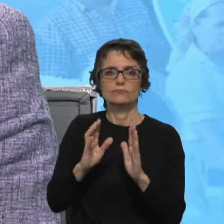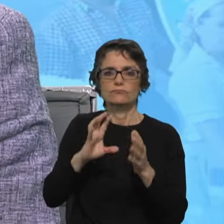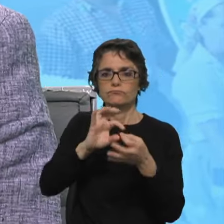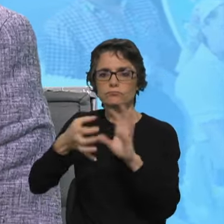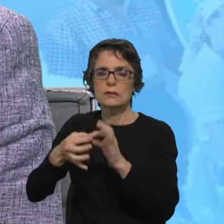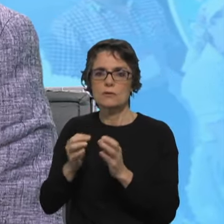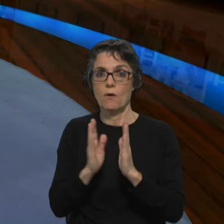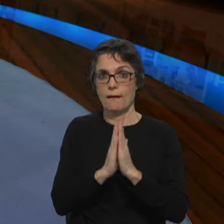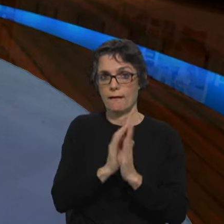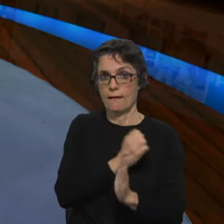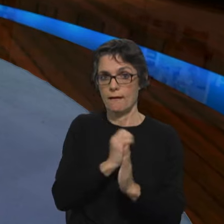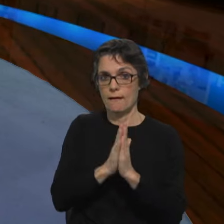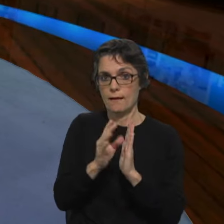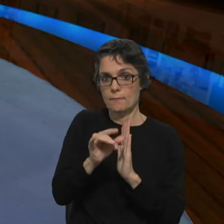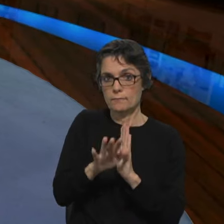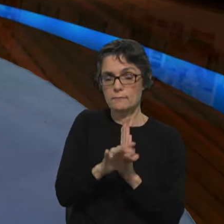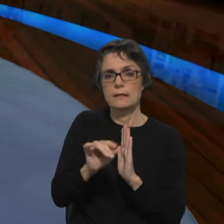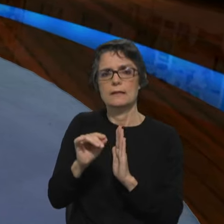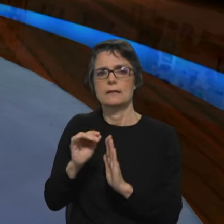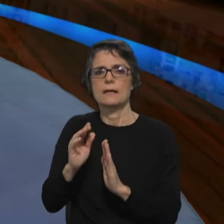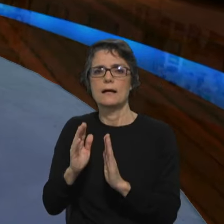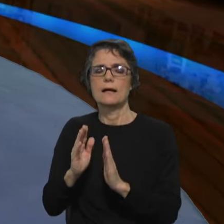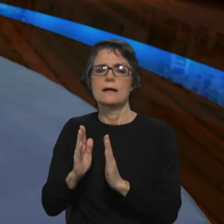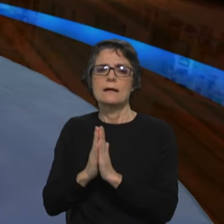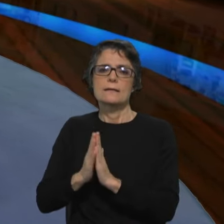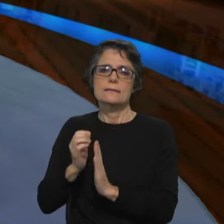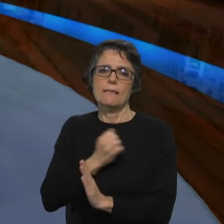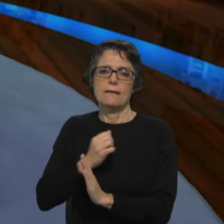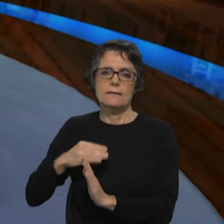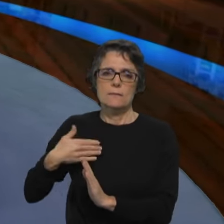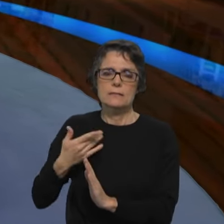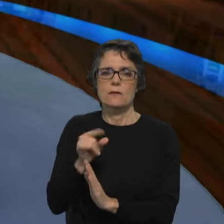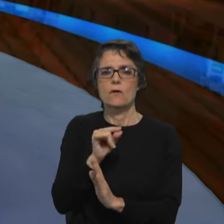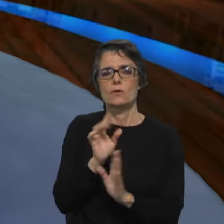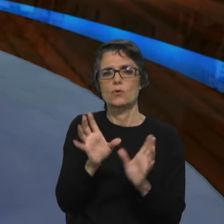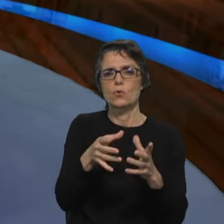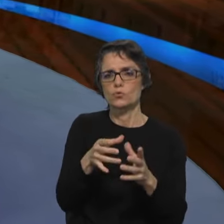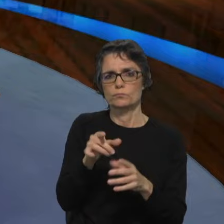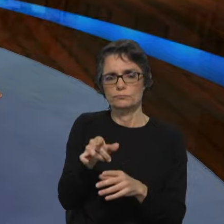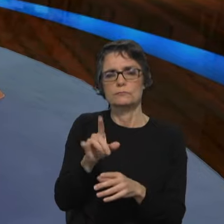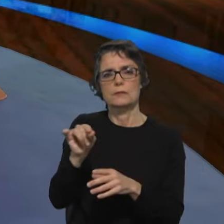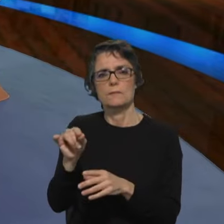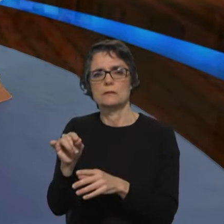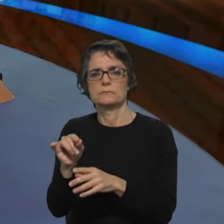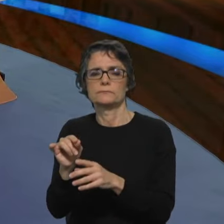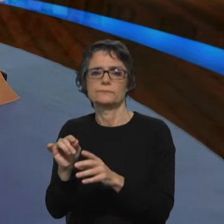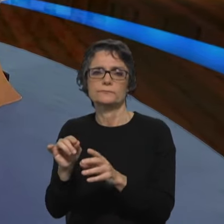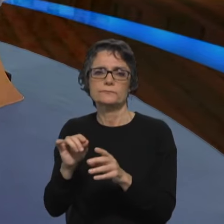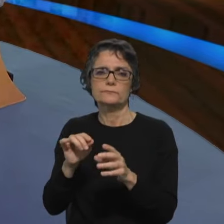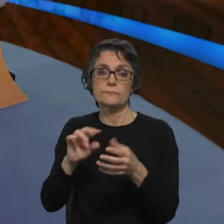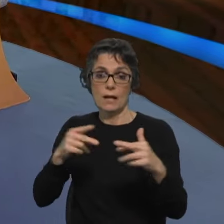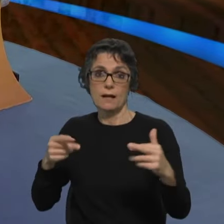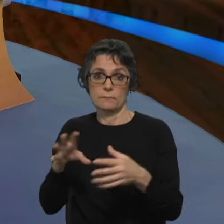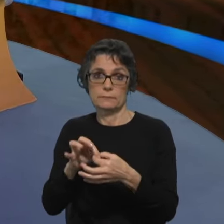Santa Casa da Misericórdia, o grupo Golgotha, os missionários passionistas e também a Câmara Municipal. Portanto, um